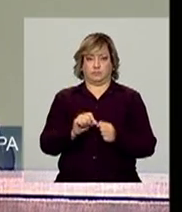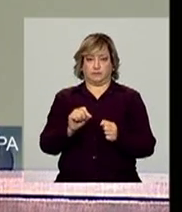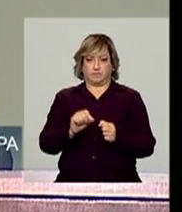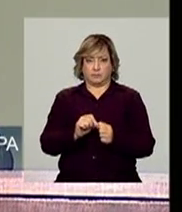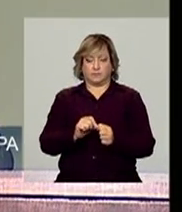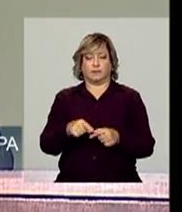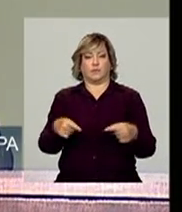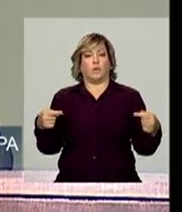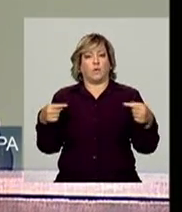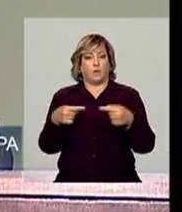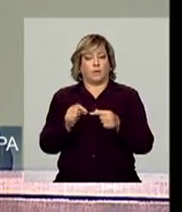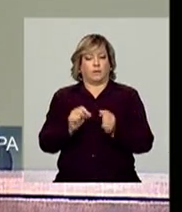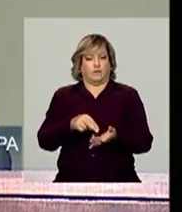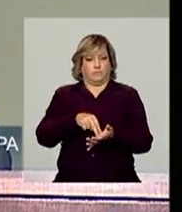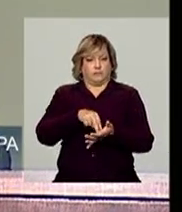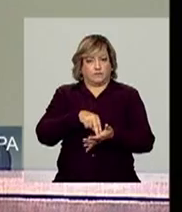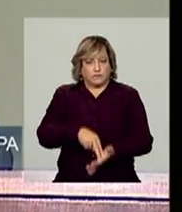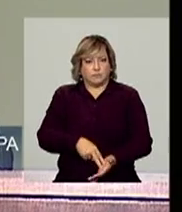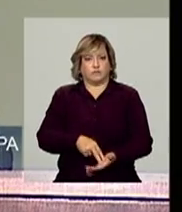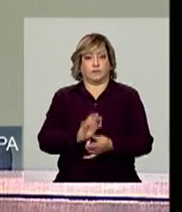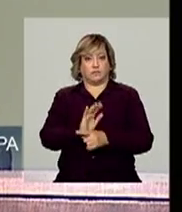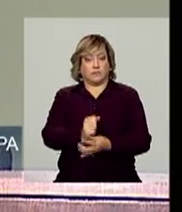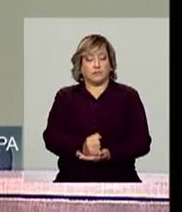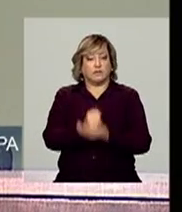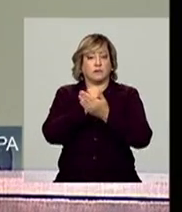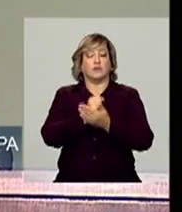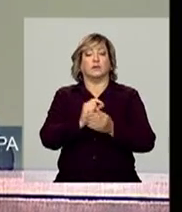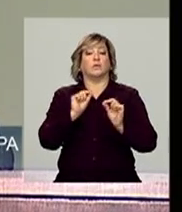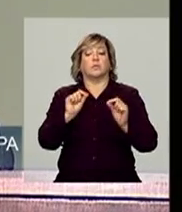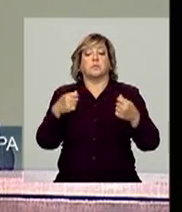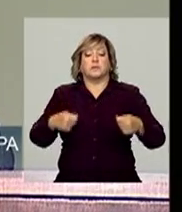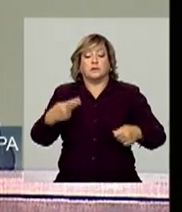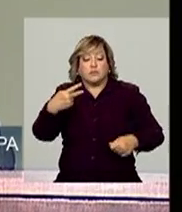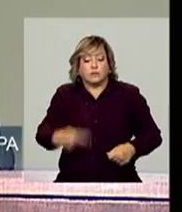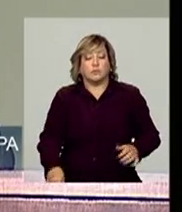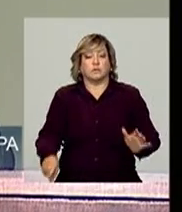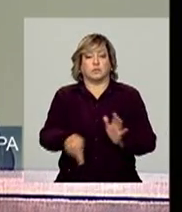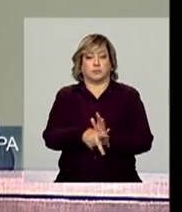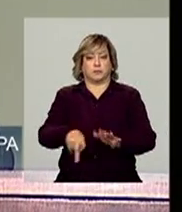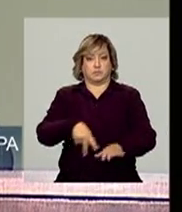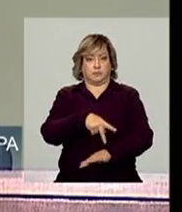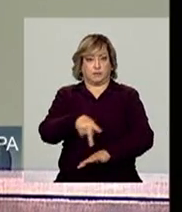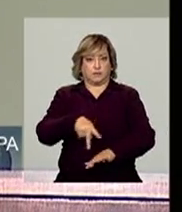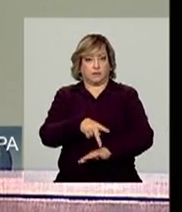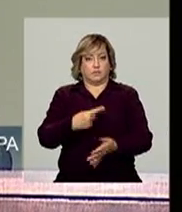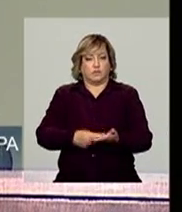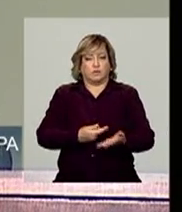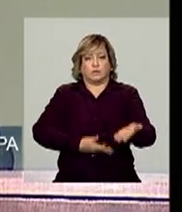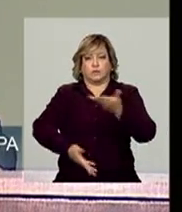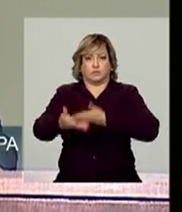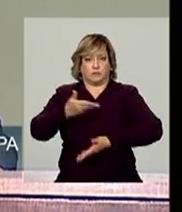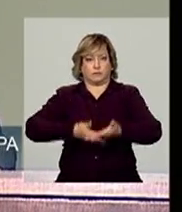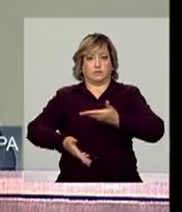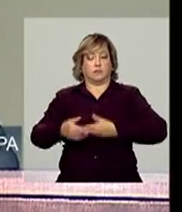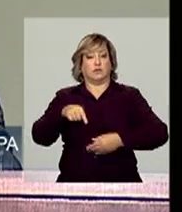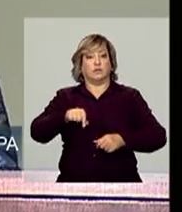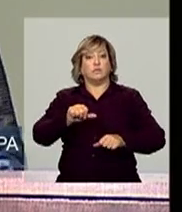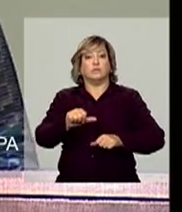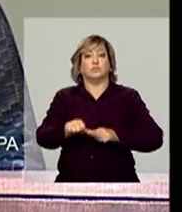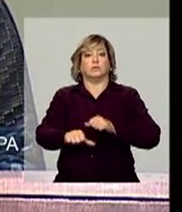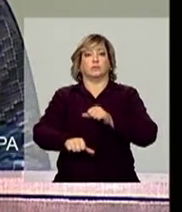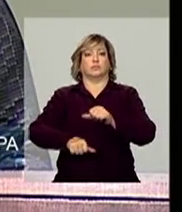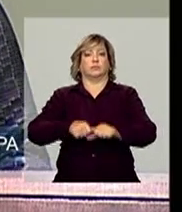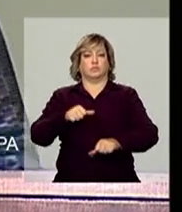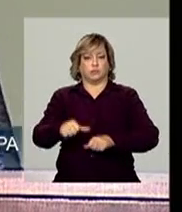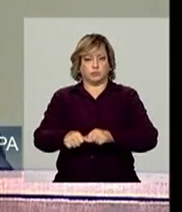absoluta firmeza na defesa do interesse nacional com flexibilidade negociadora, se transformou